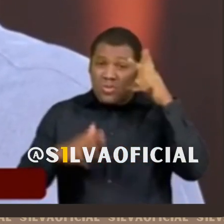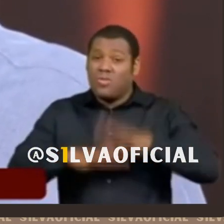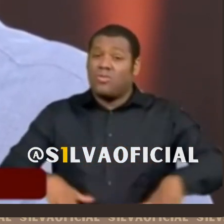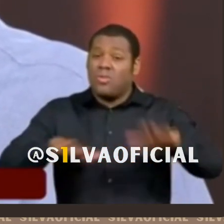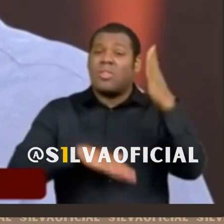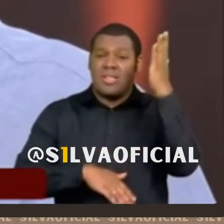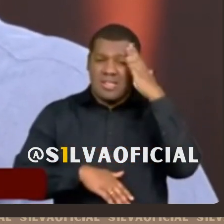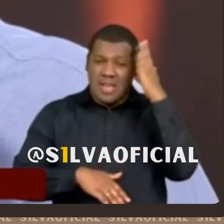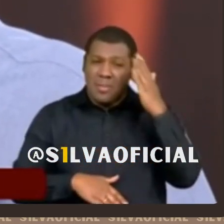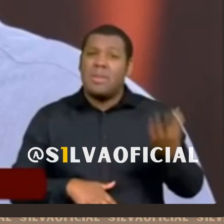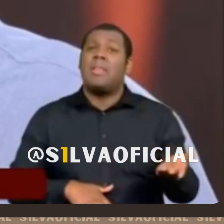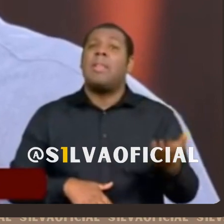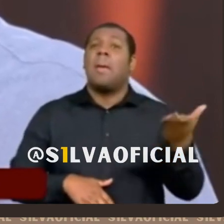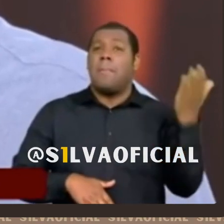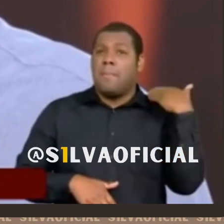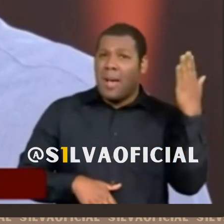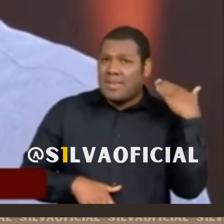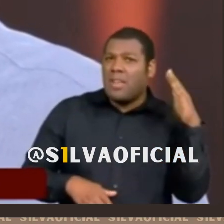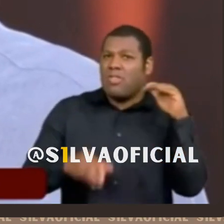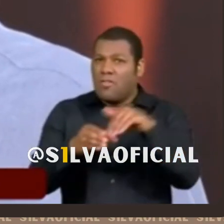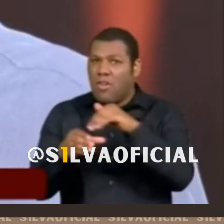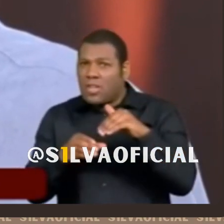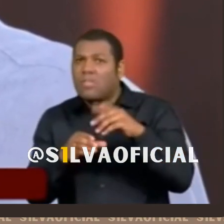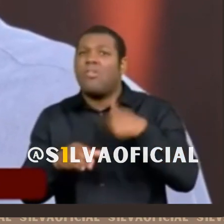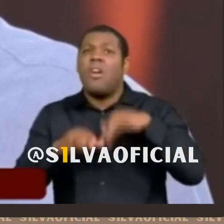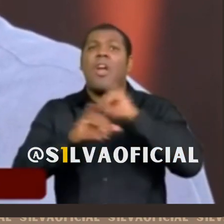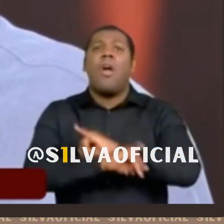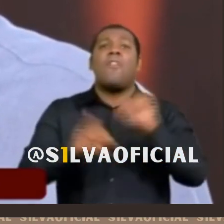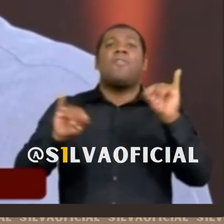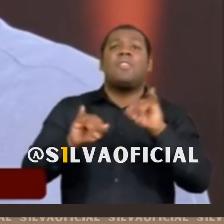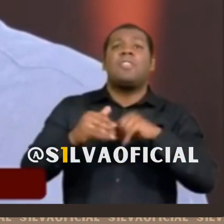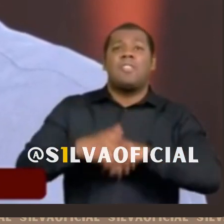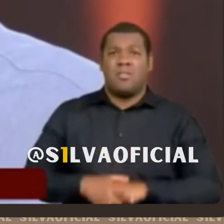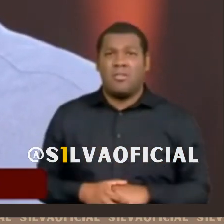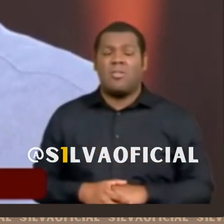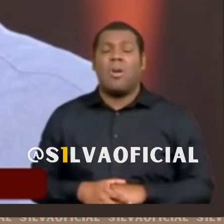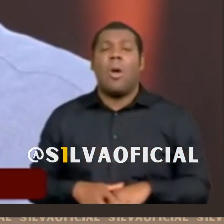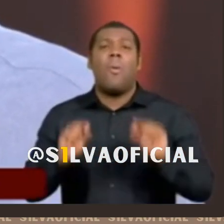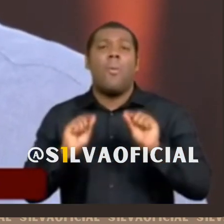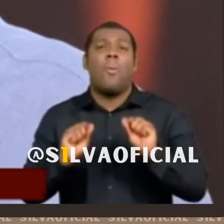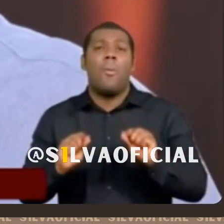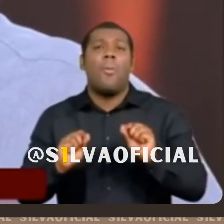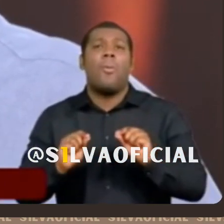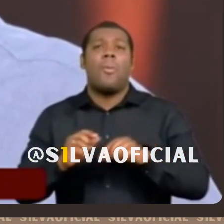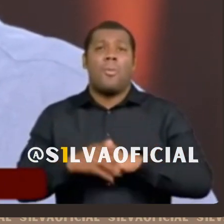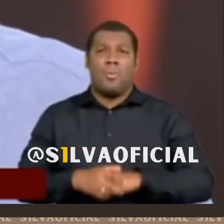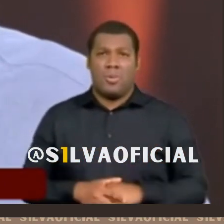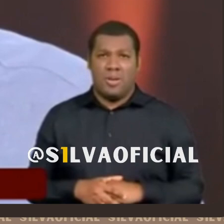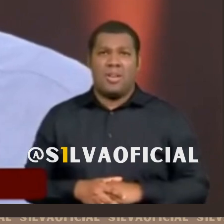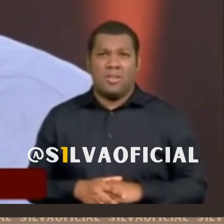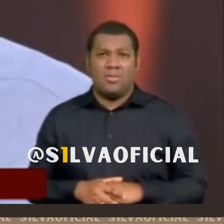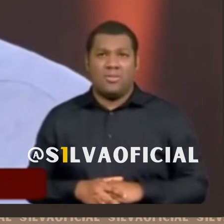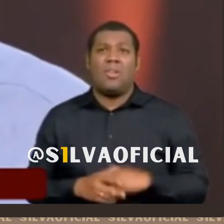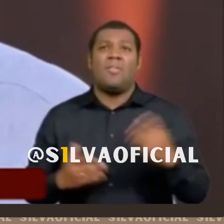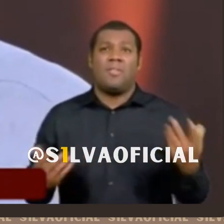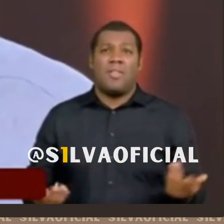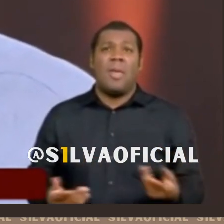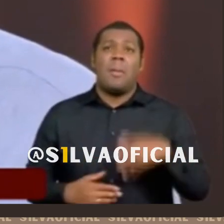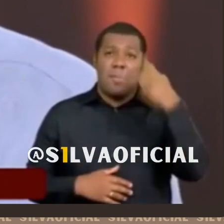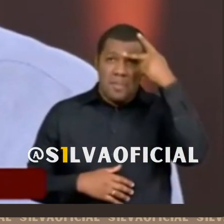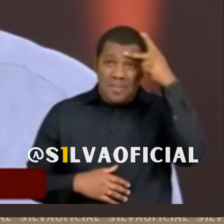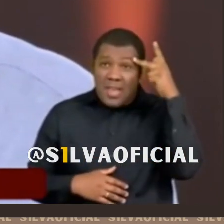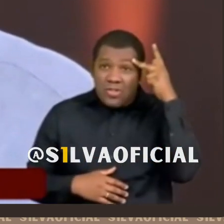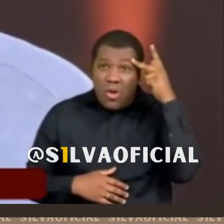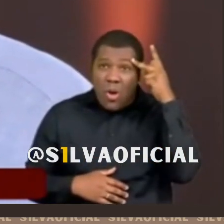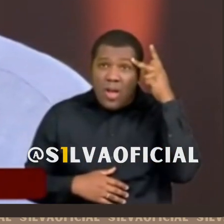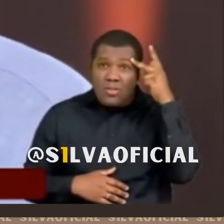nós queríamos isentar até R$5.000. Já estamos na metade. Portanto, tem muita coisa para acontecer ainda